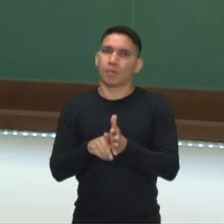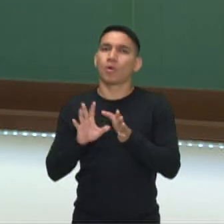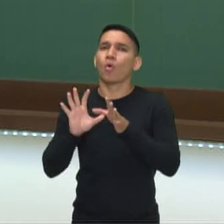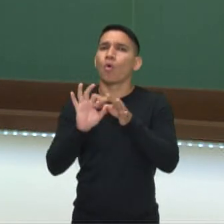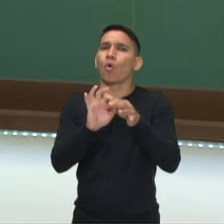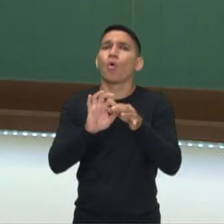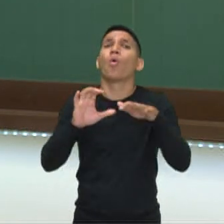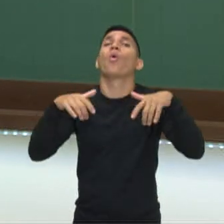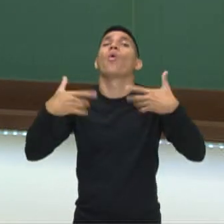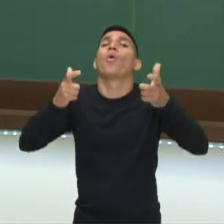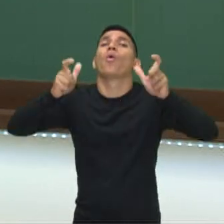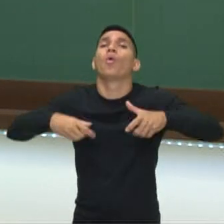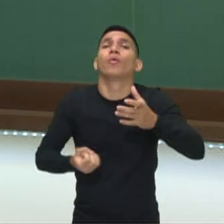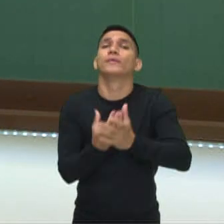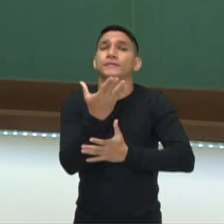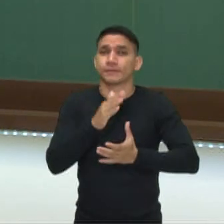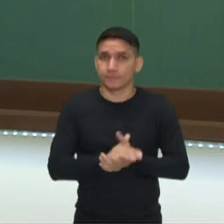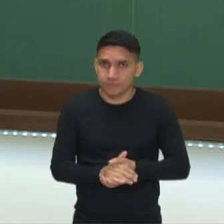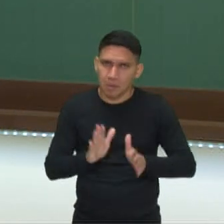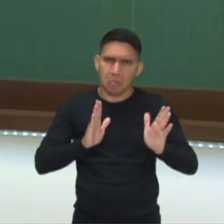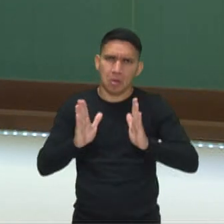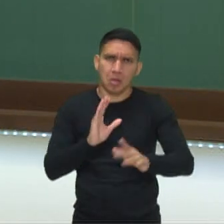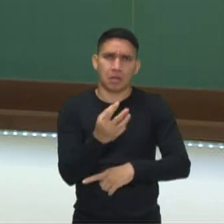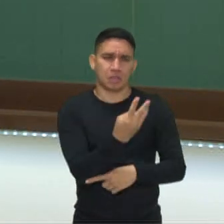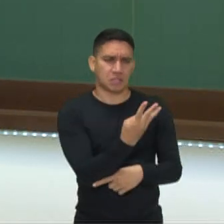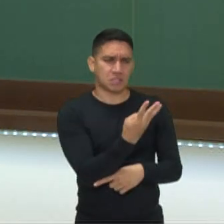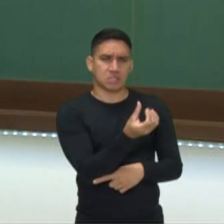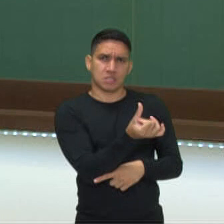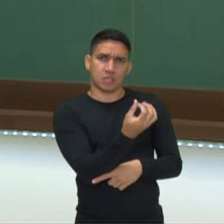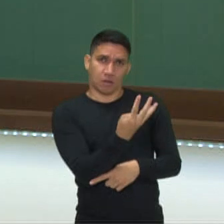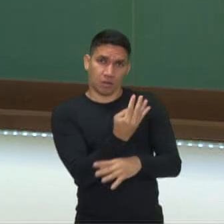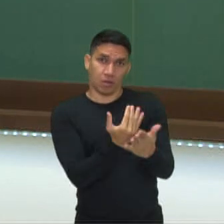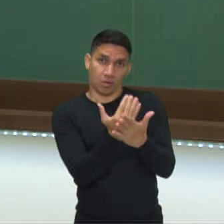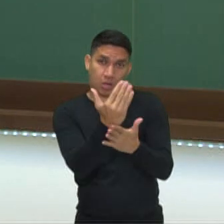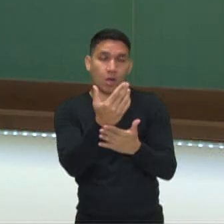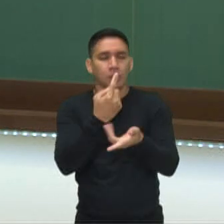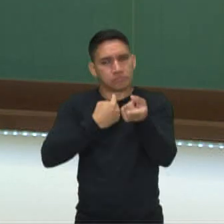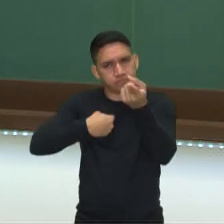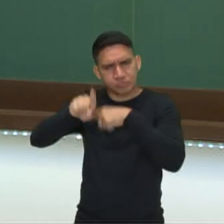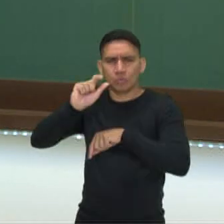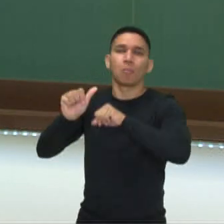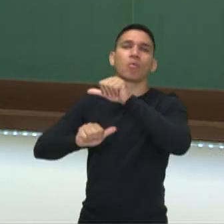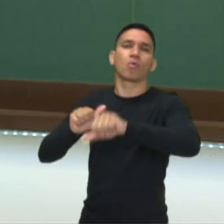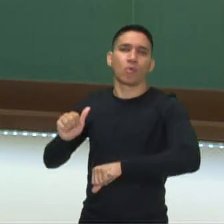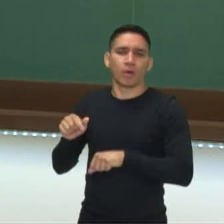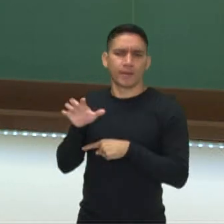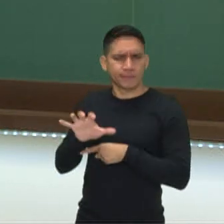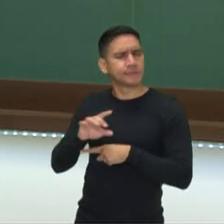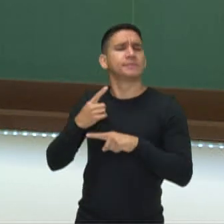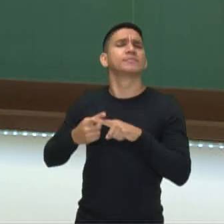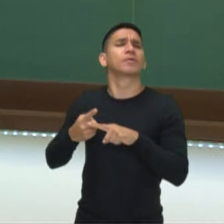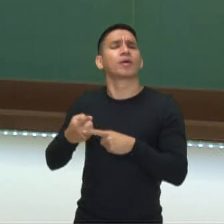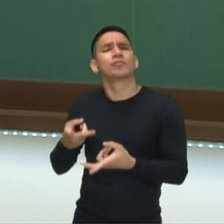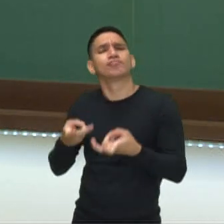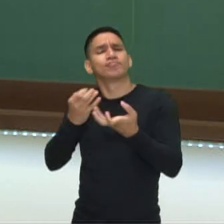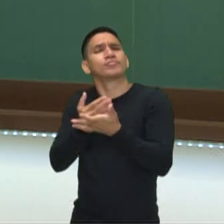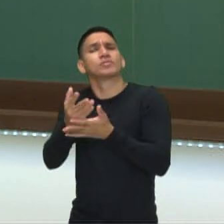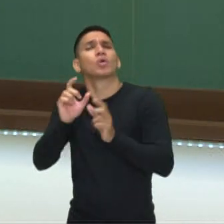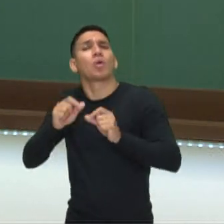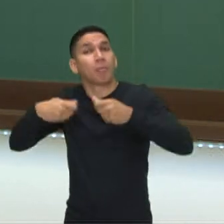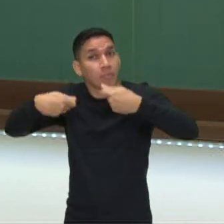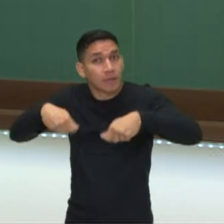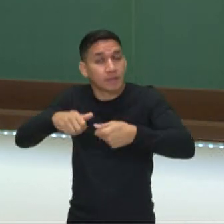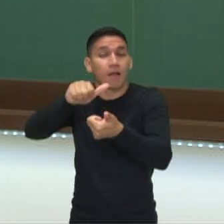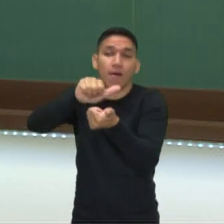onde foram criadas. E, mais ou menos em 364, ele começa a mudar isso. porque eles começam a ver a necessidade de fazer